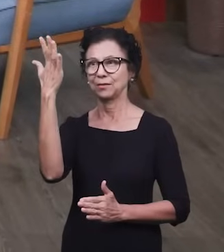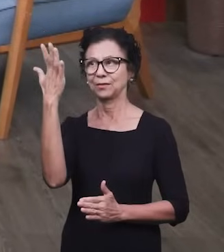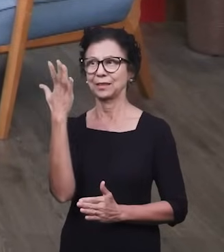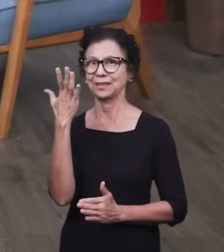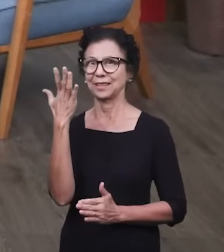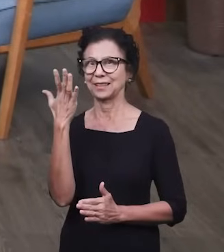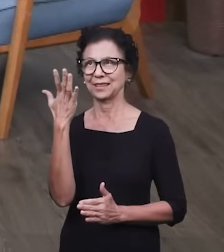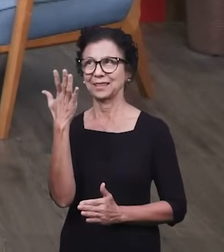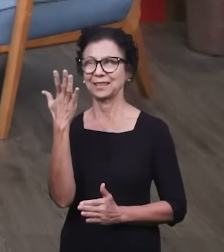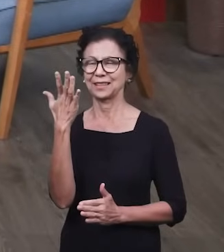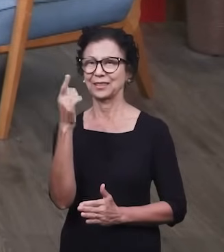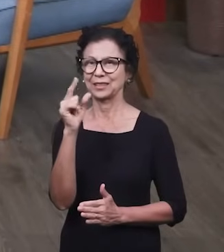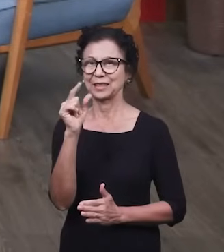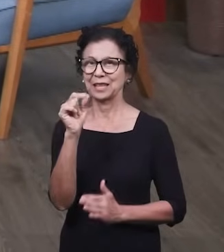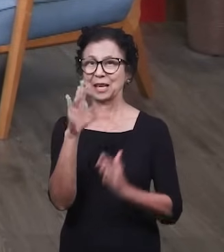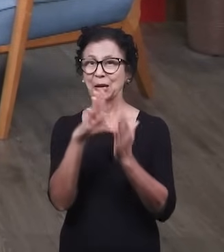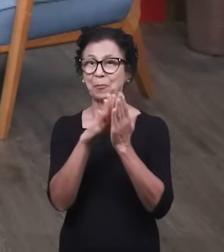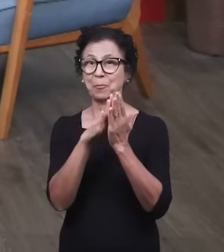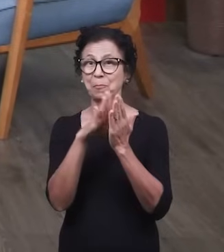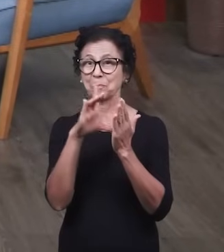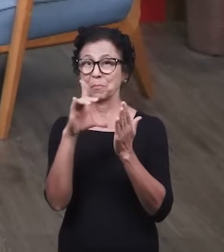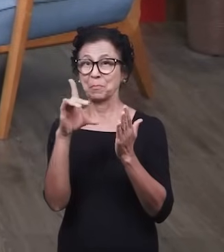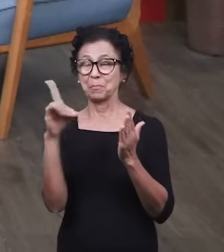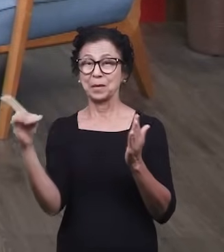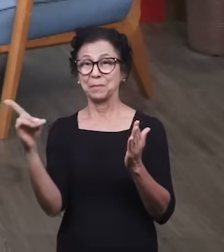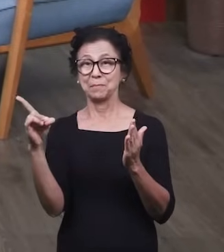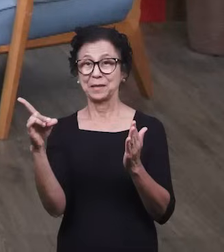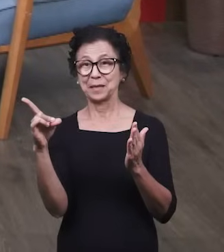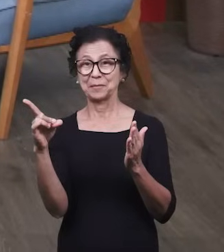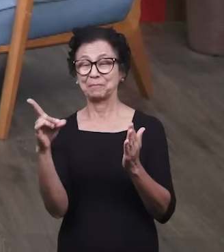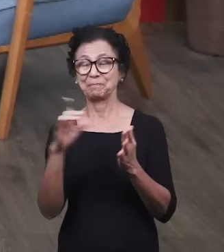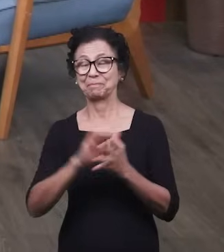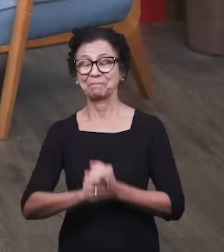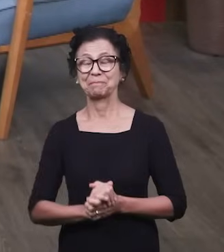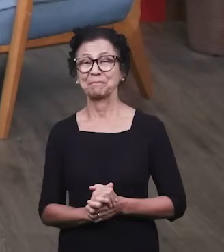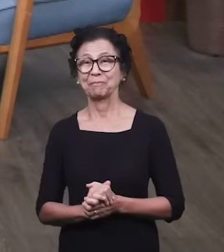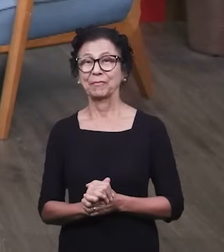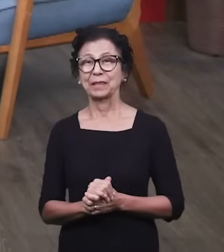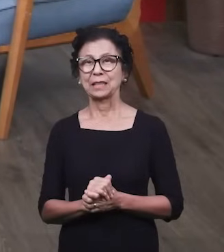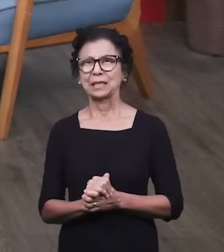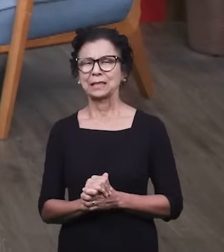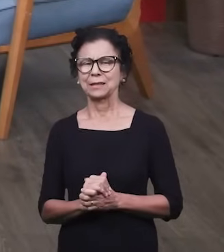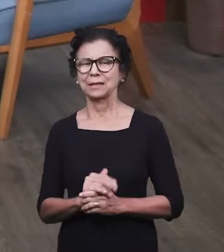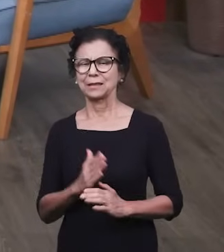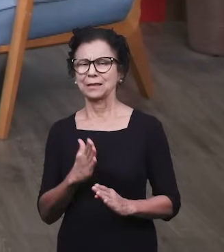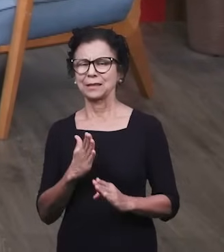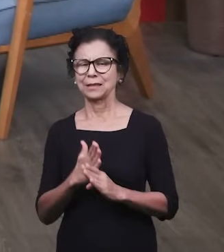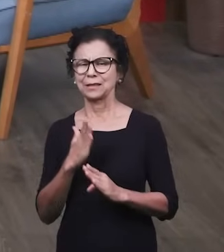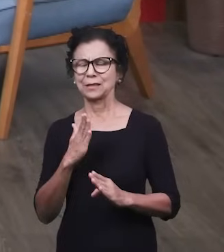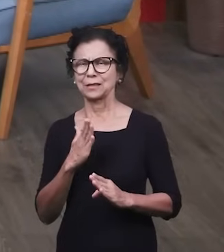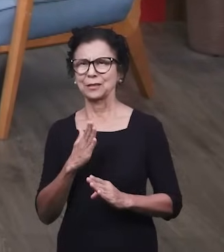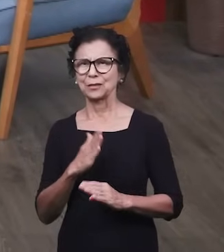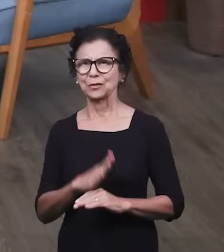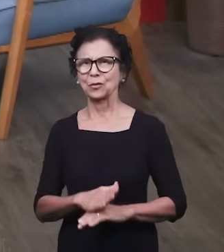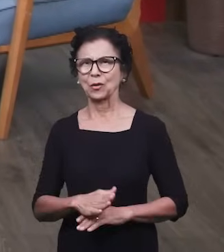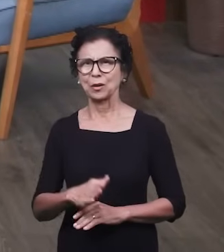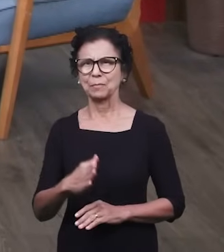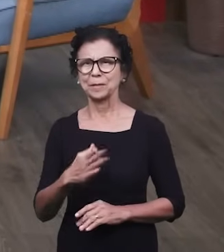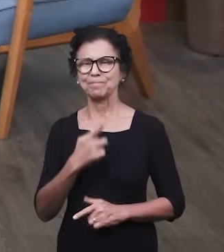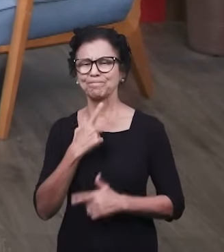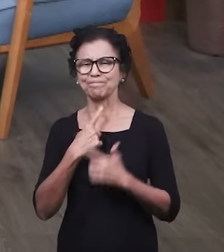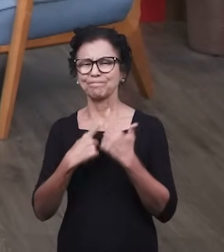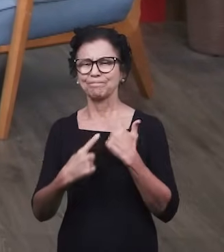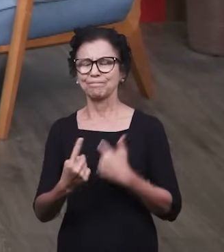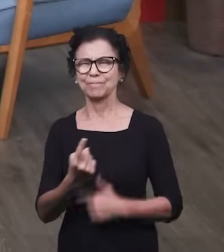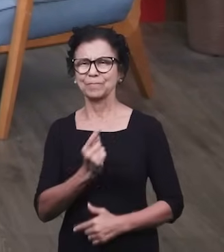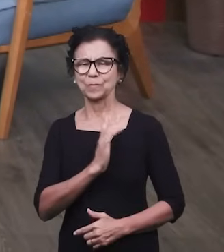divisão Da alma e do da espírito. alma e do espírito, discernir os pensamentos e intenções. só a palavra. Só